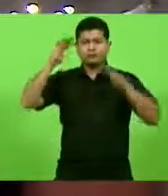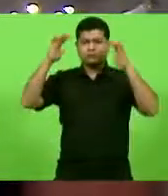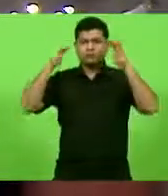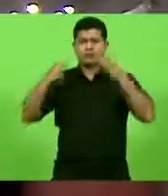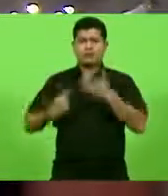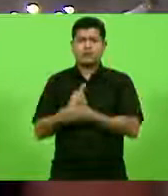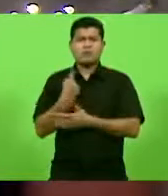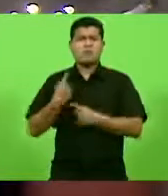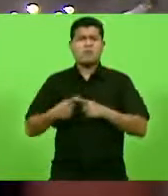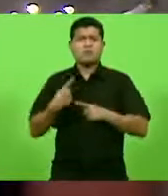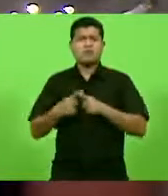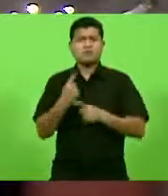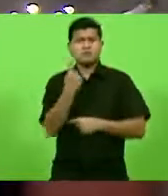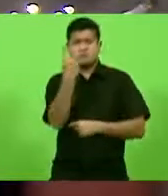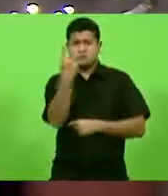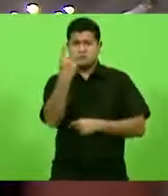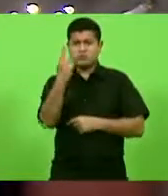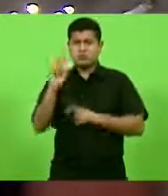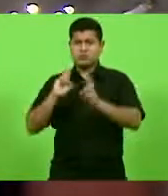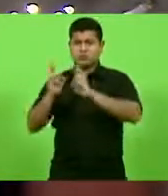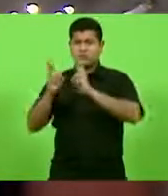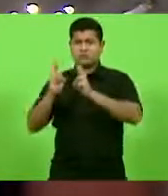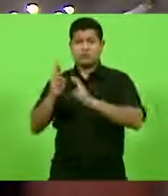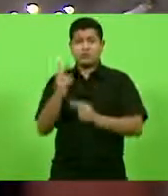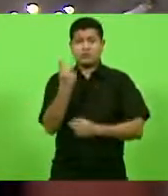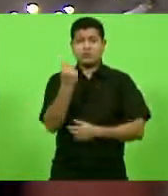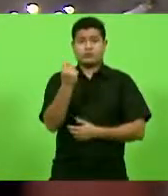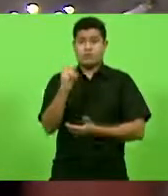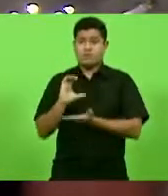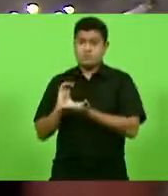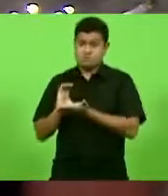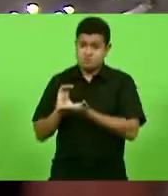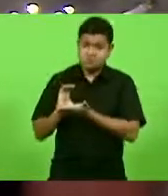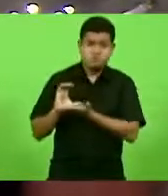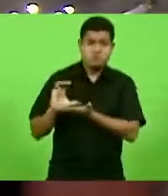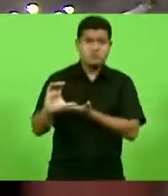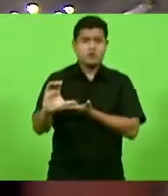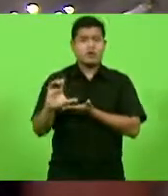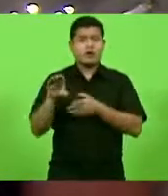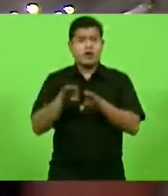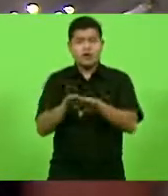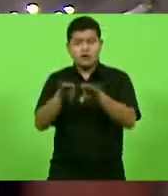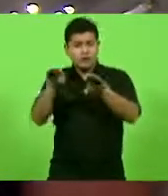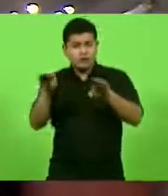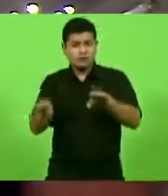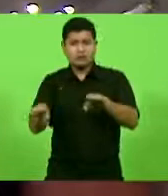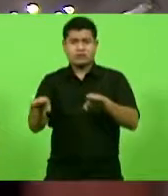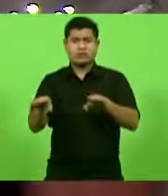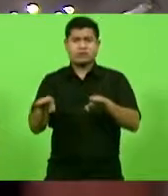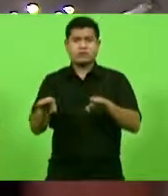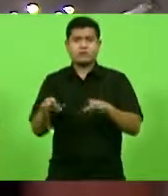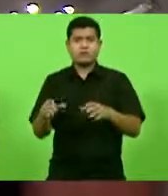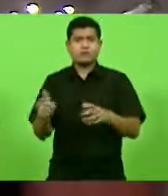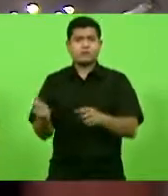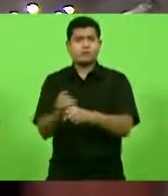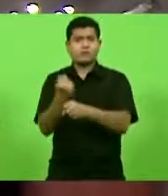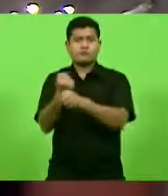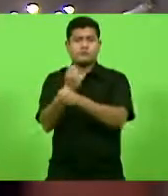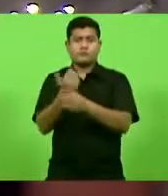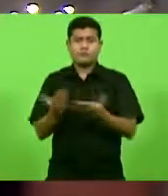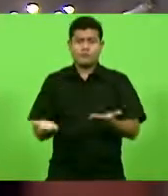uma rodovia federal seria destinado recurso para sua duplicação. A bancada do